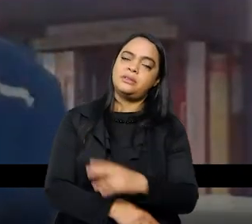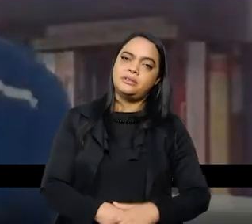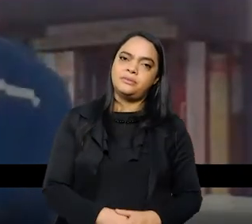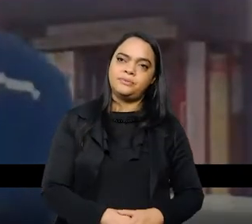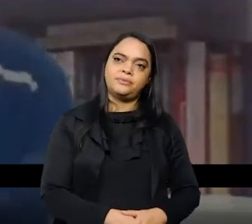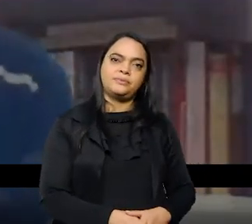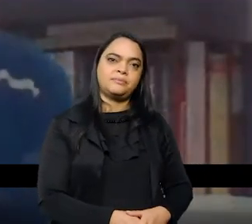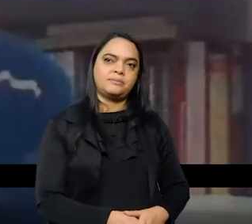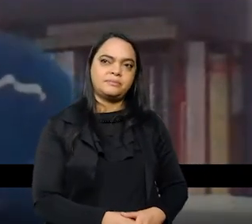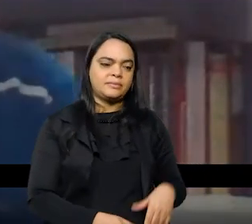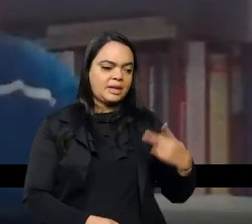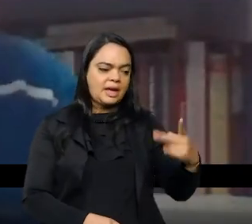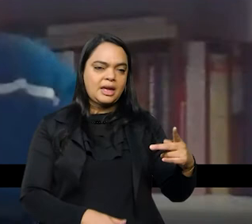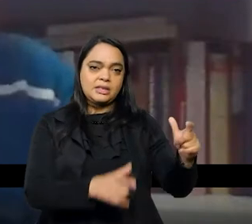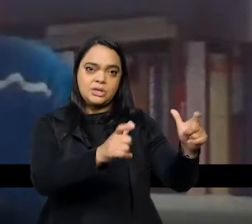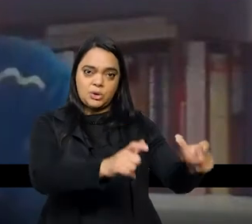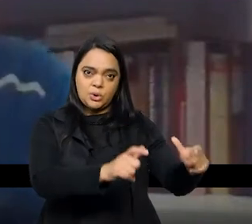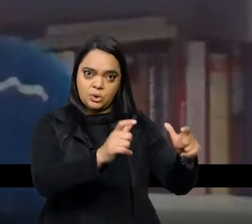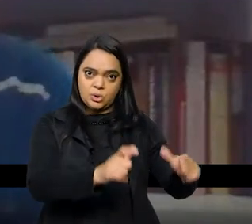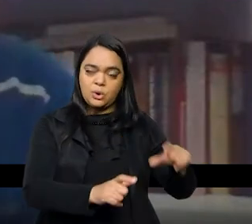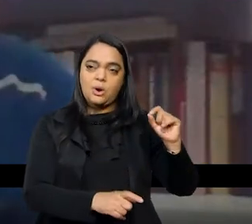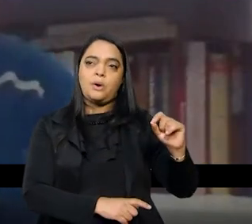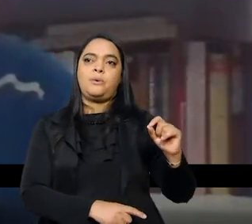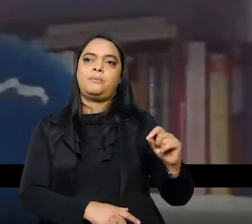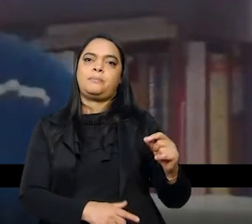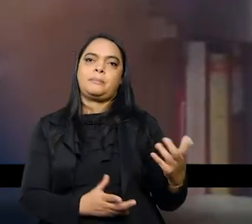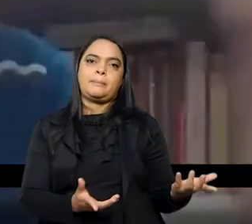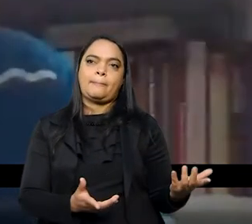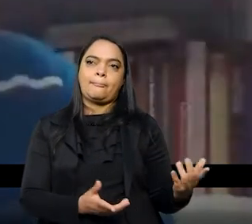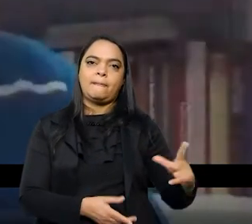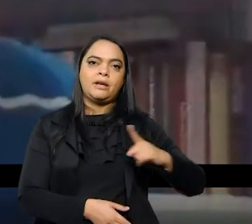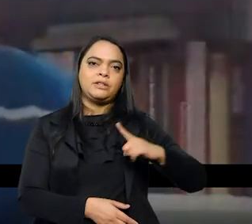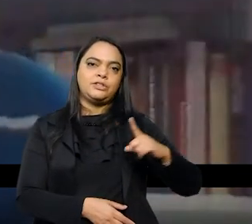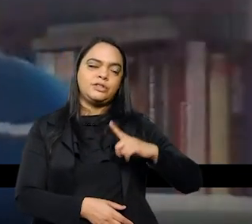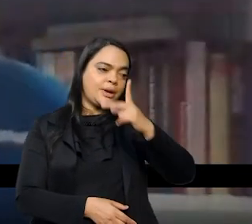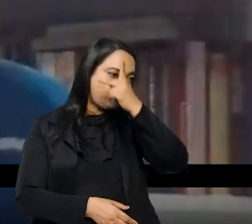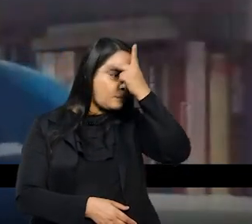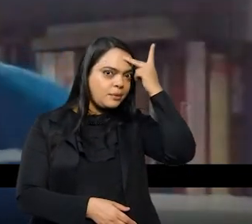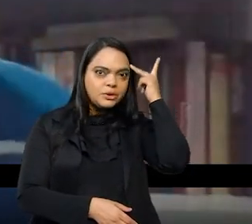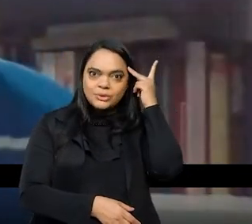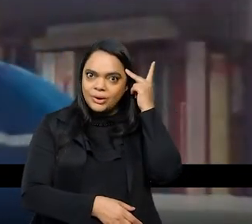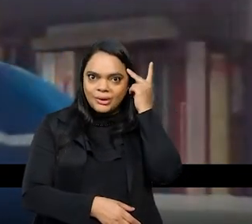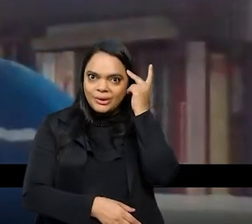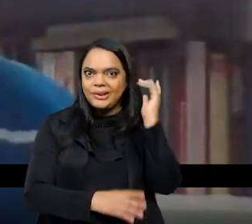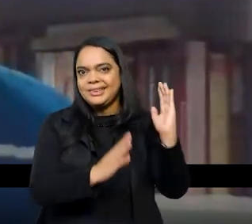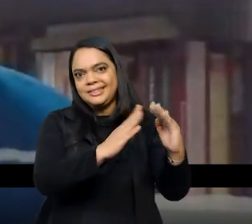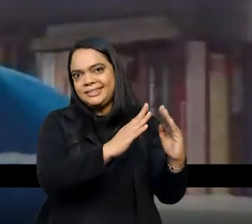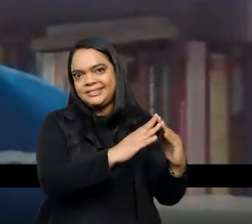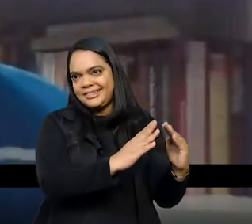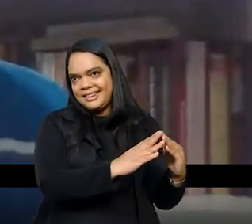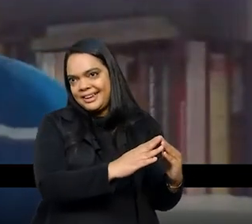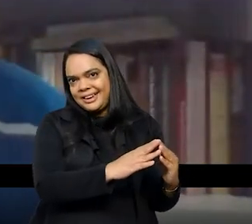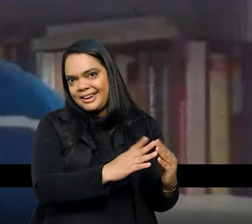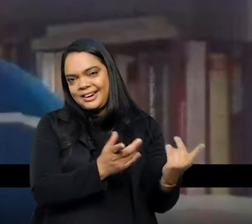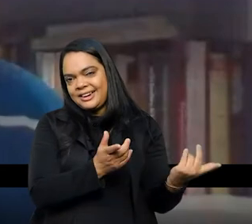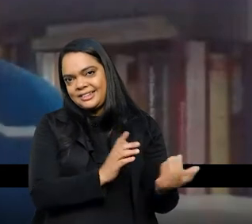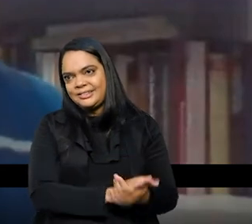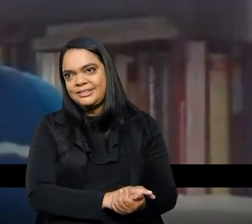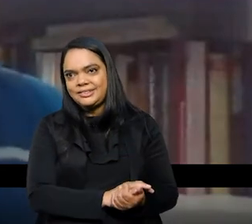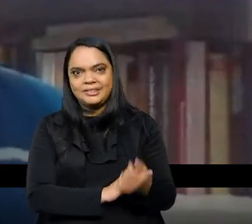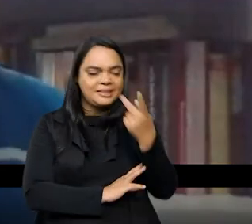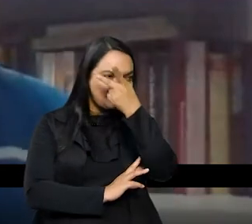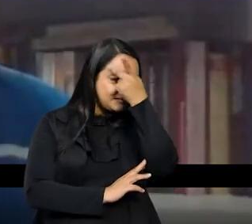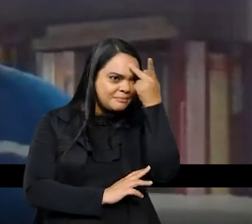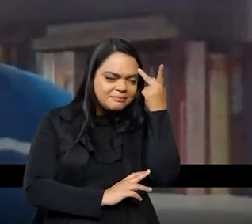Essa região, ela foi povoada por gente pequena ou grande, por essas